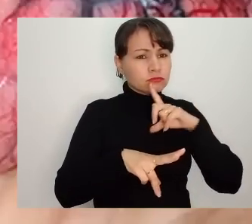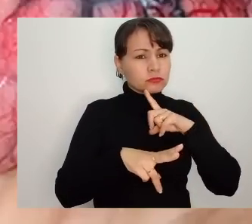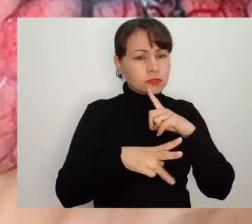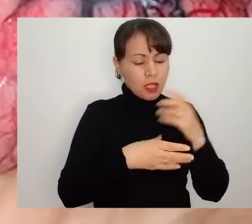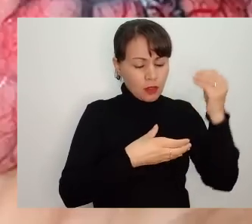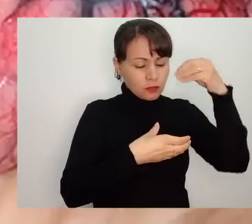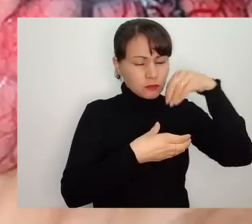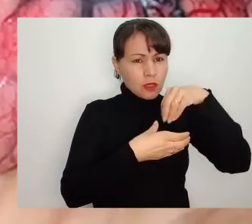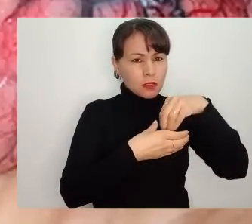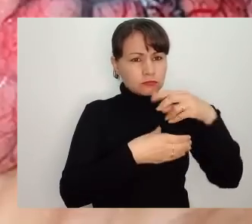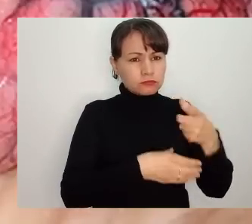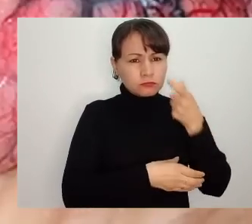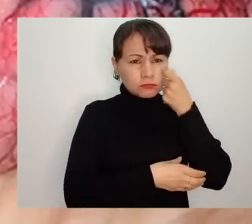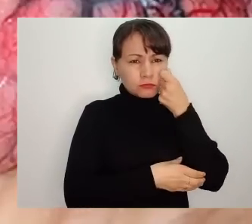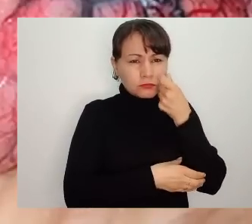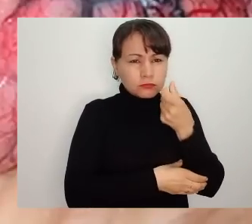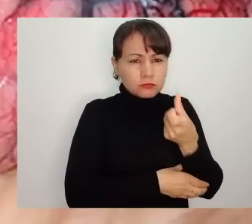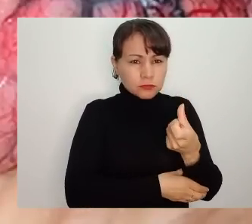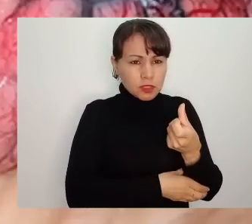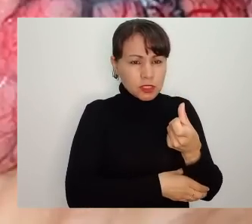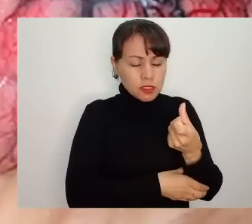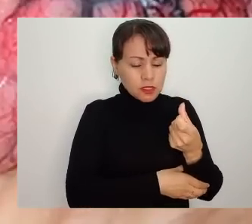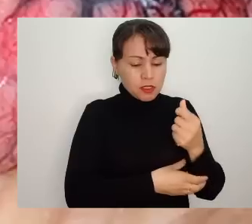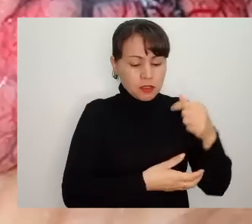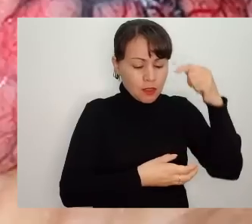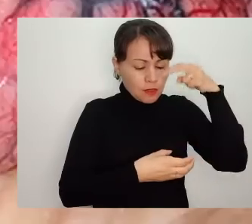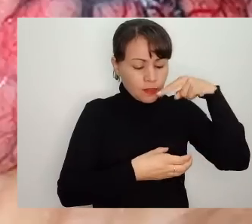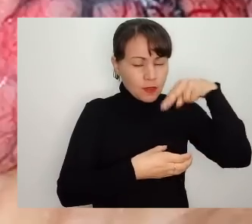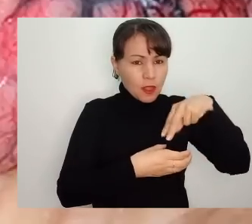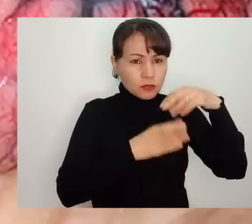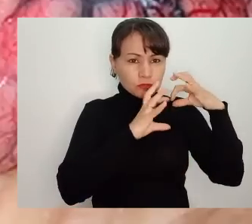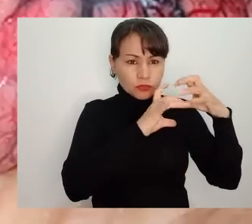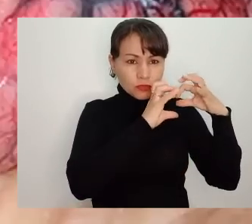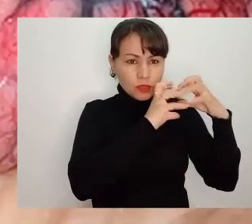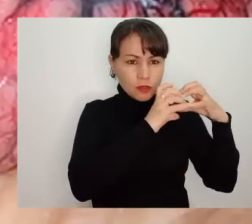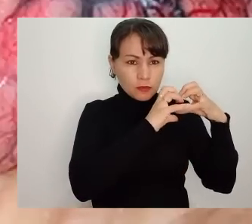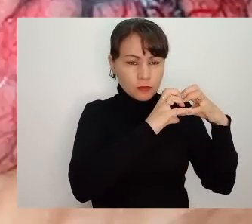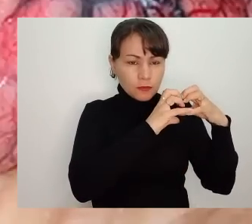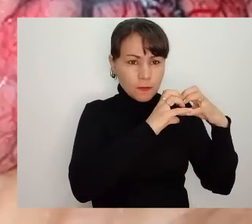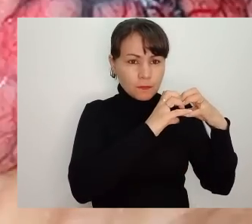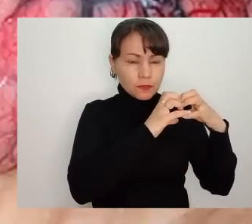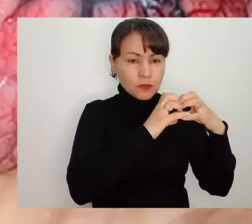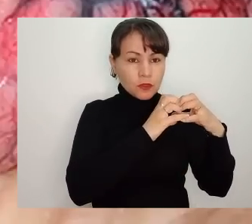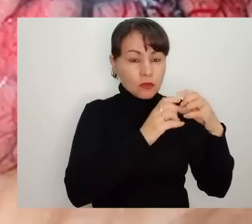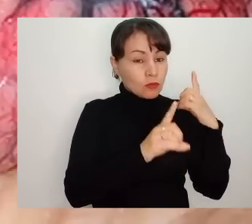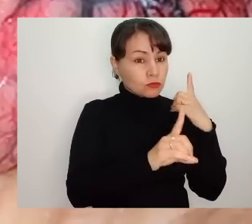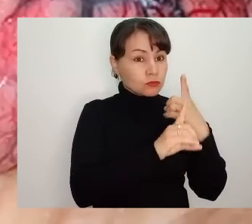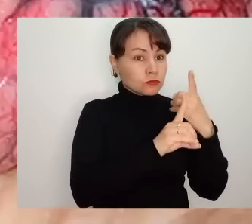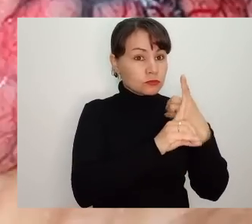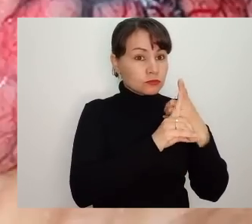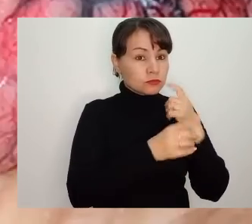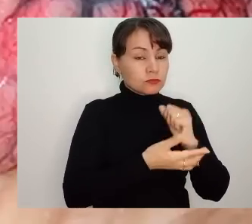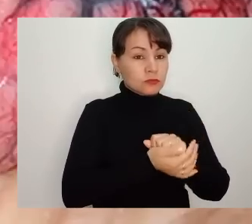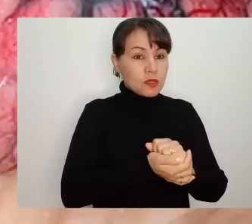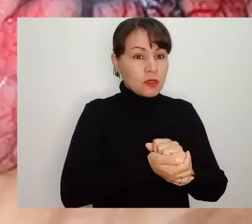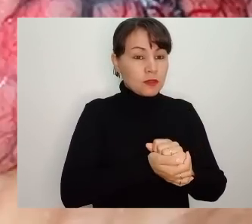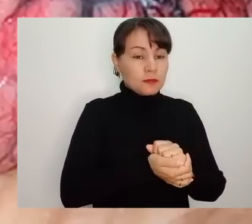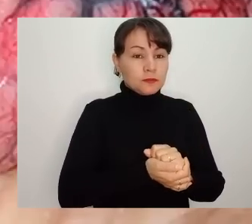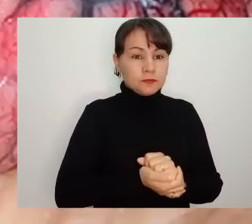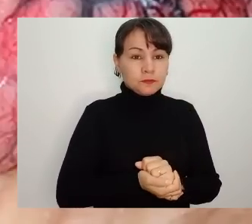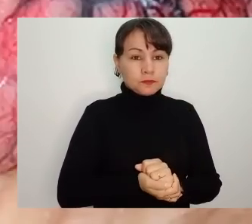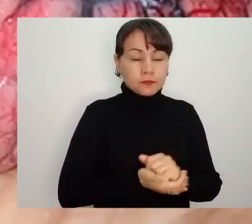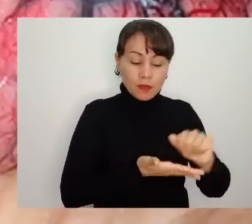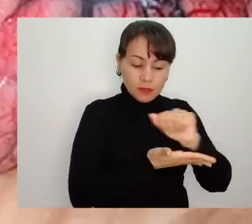visualizarmos o que tem de interessante na parte interna do encéfalo, nós vamos encontrar